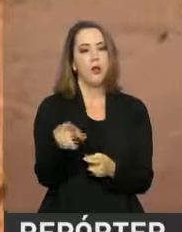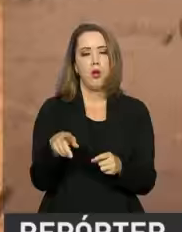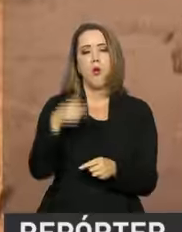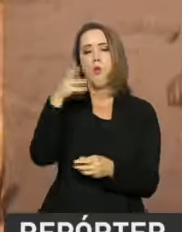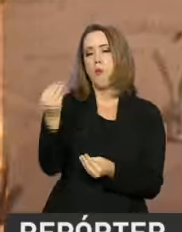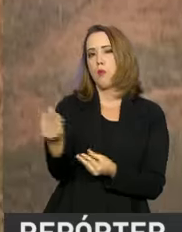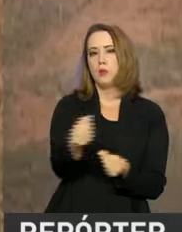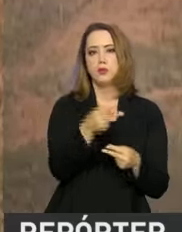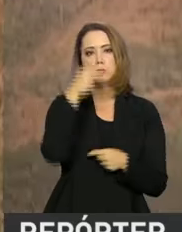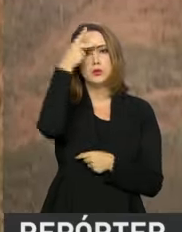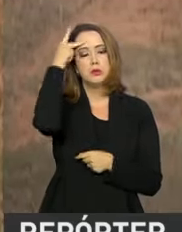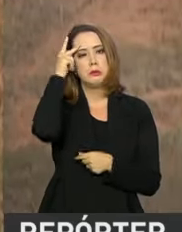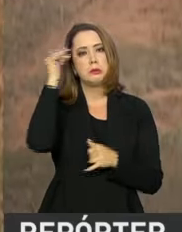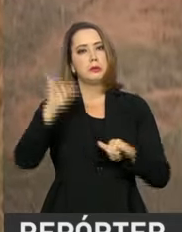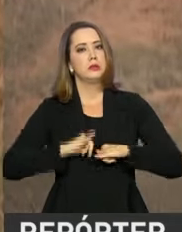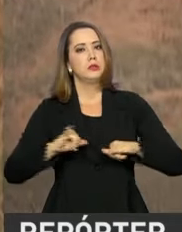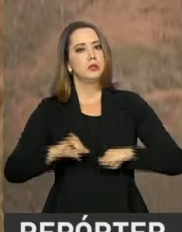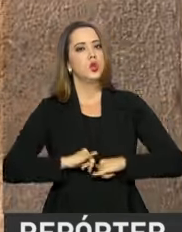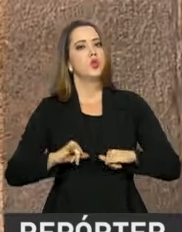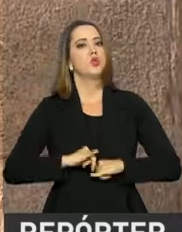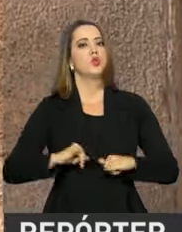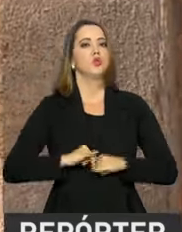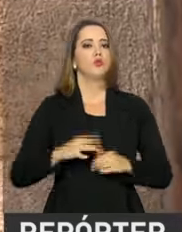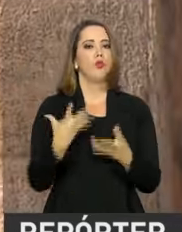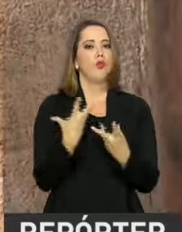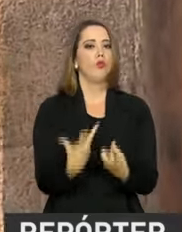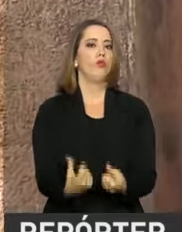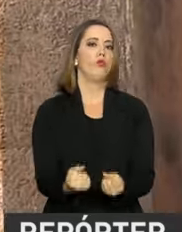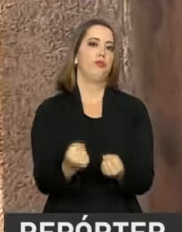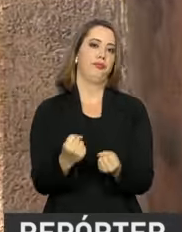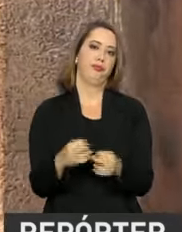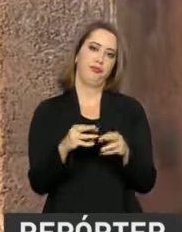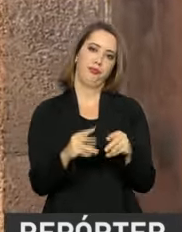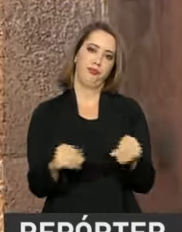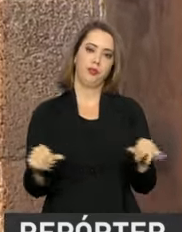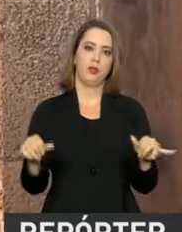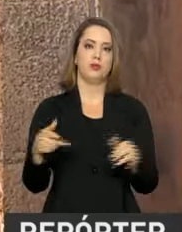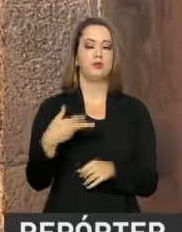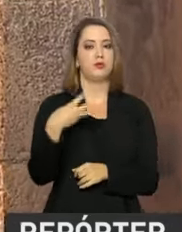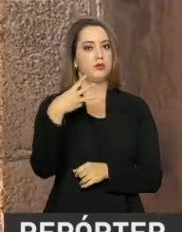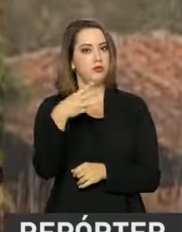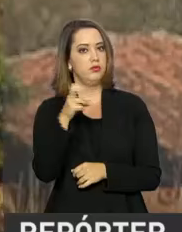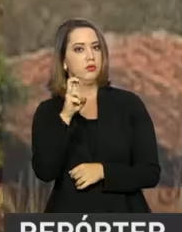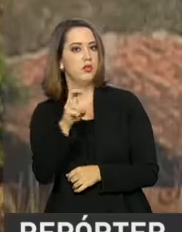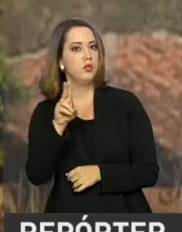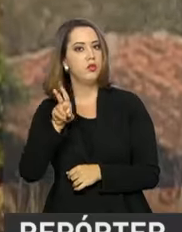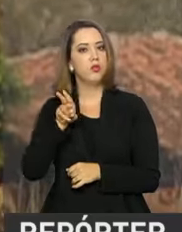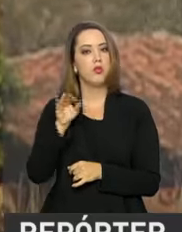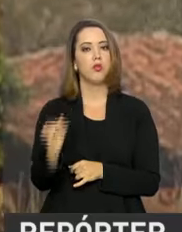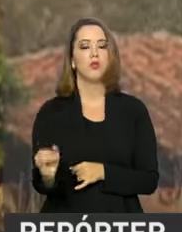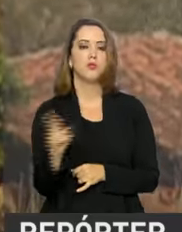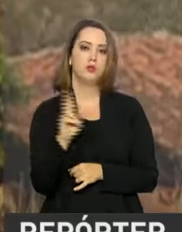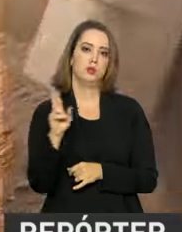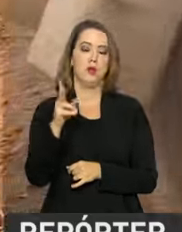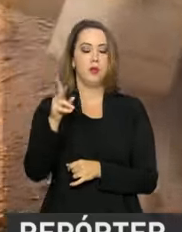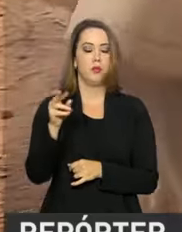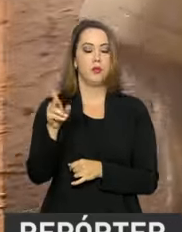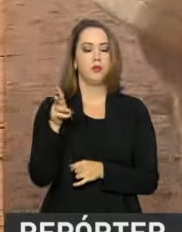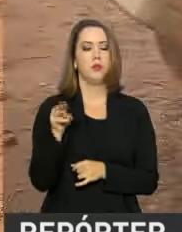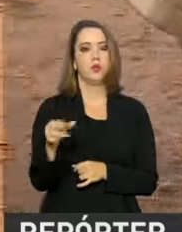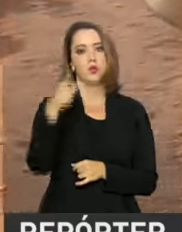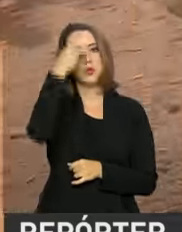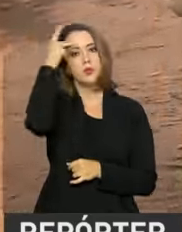com a seca e a degradação do solo. 35 milhões de pessoas vivem em áreas afetadas